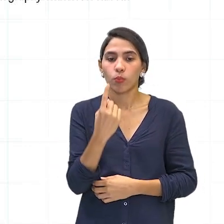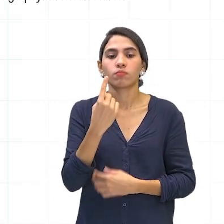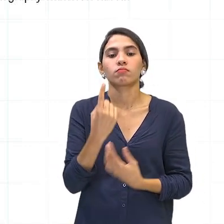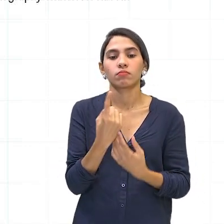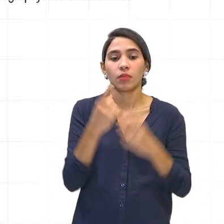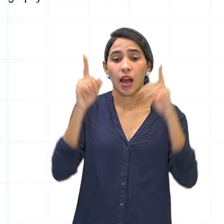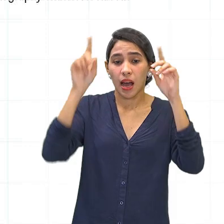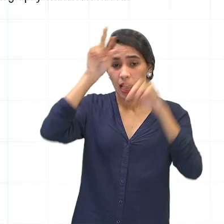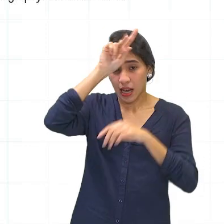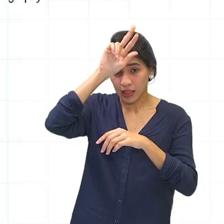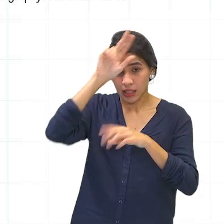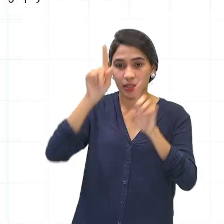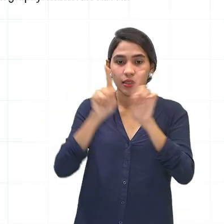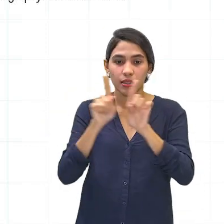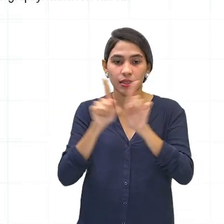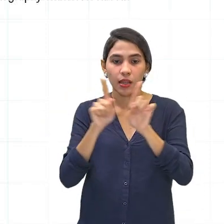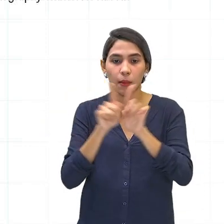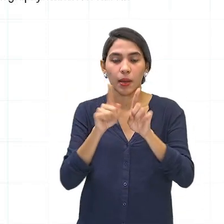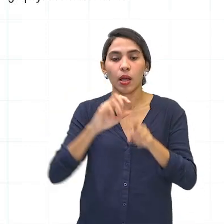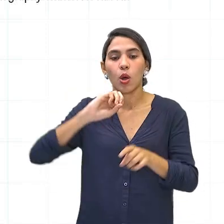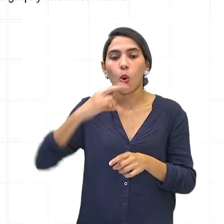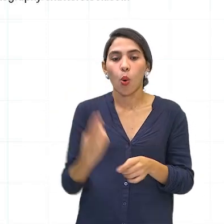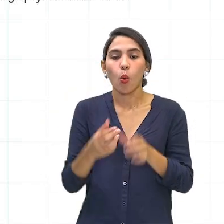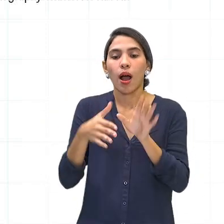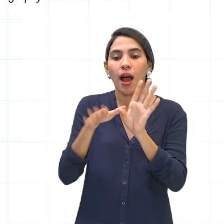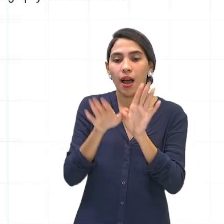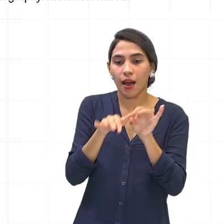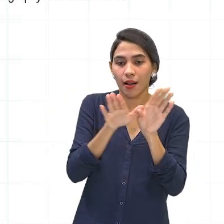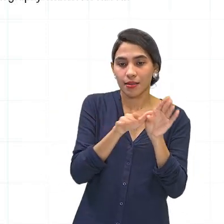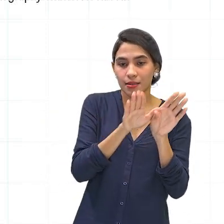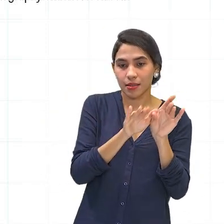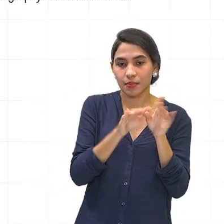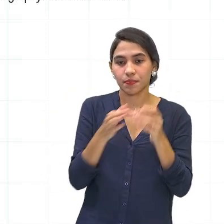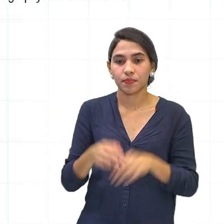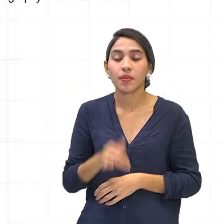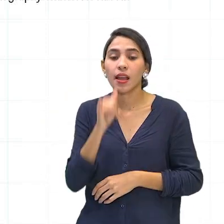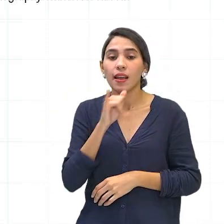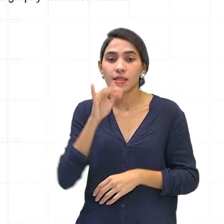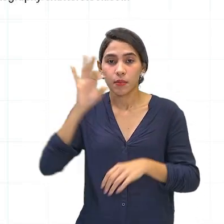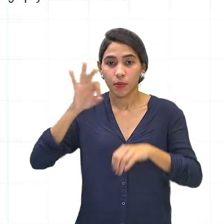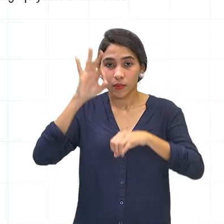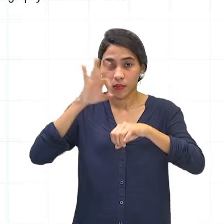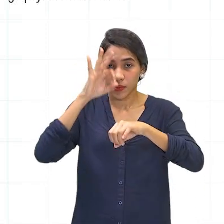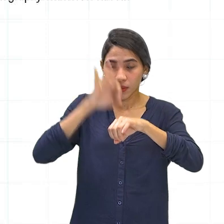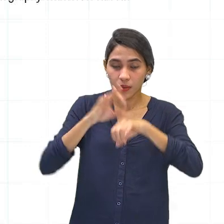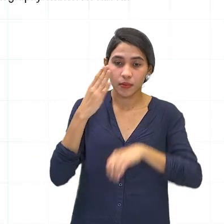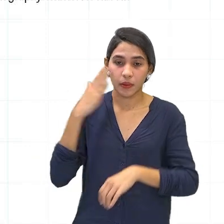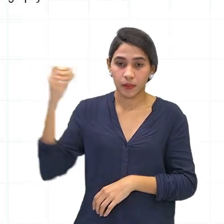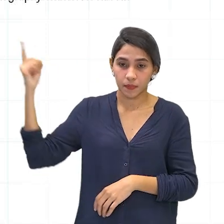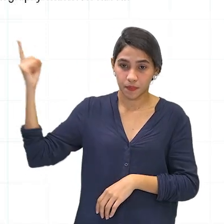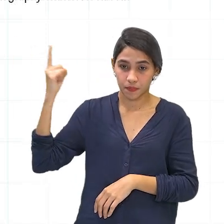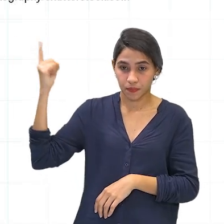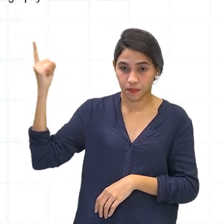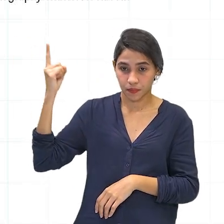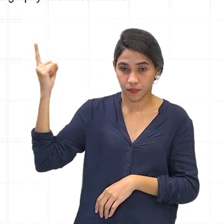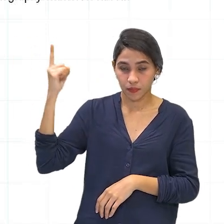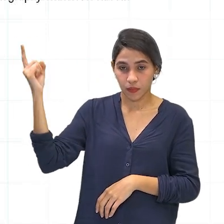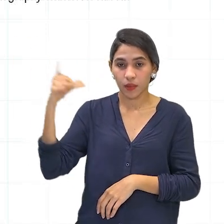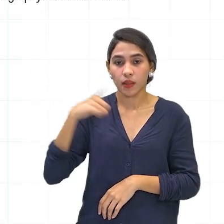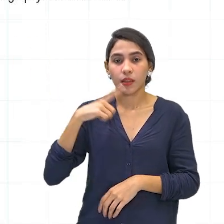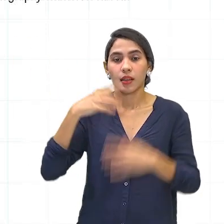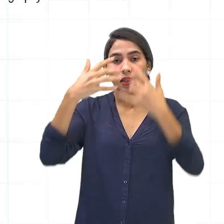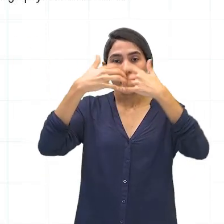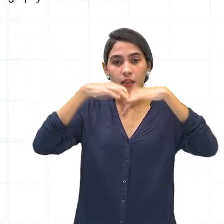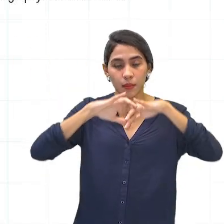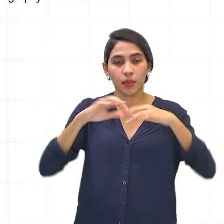ou 2 pares de asas, como o representante que a gente está vendo aí na nossa imagem, que no caso é a abelha, né? A abelha, ela tem o corpo dividido aí, ó, em